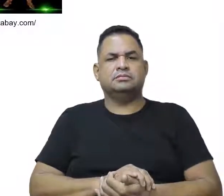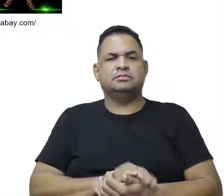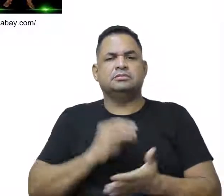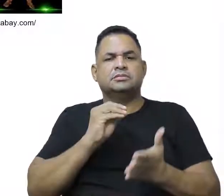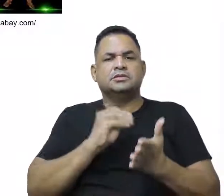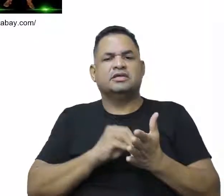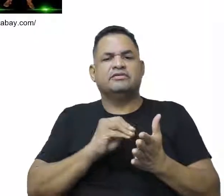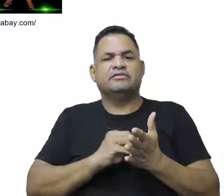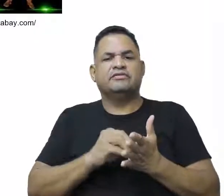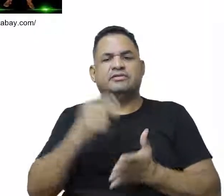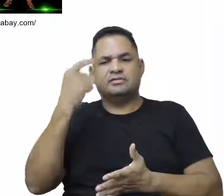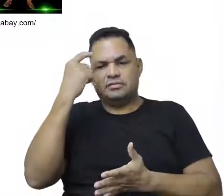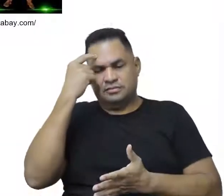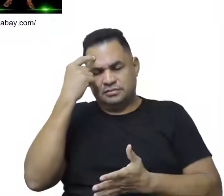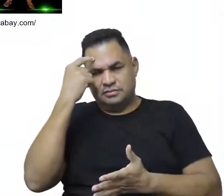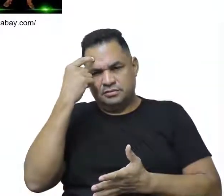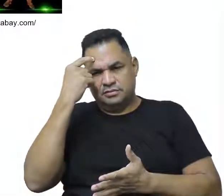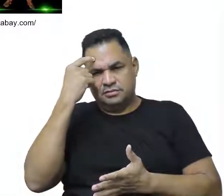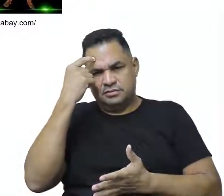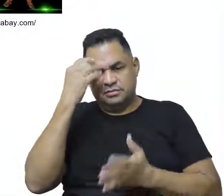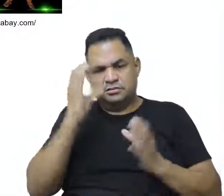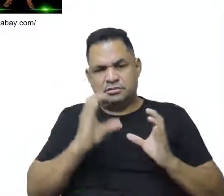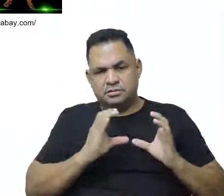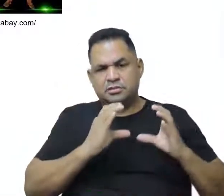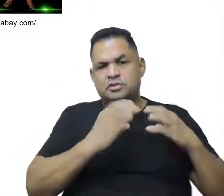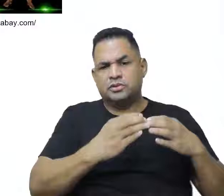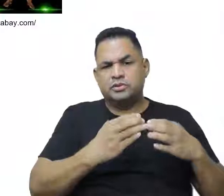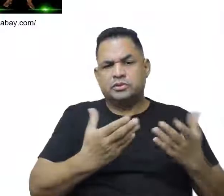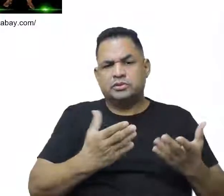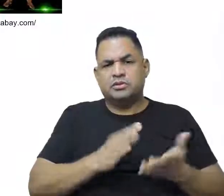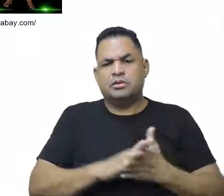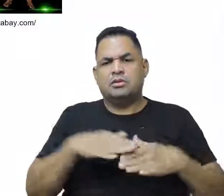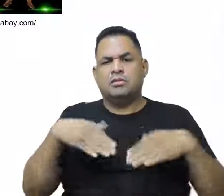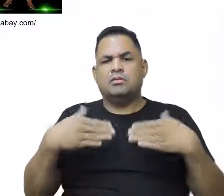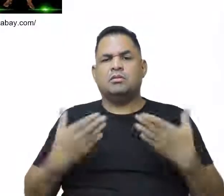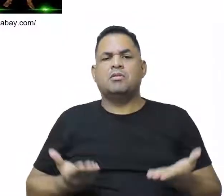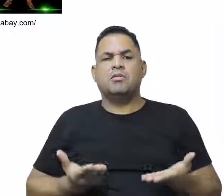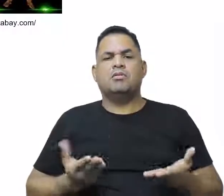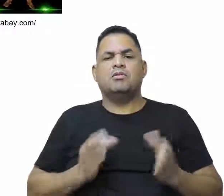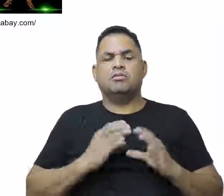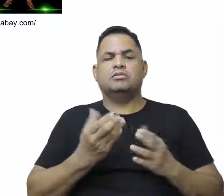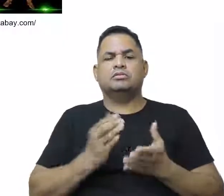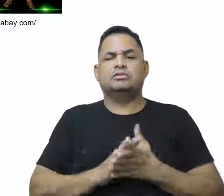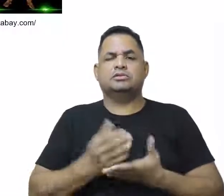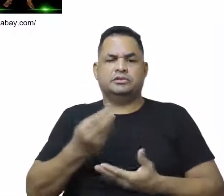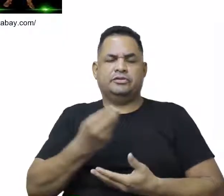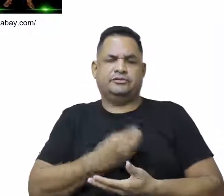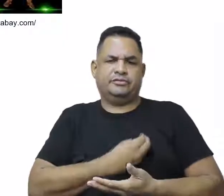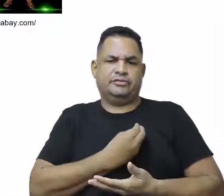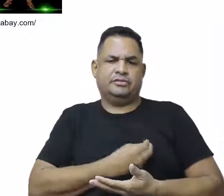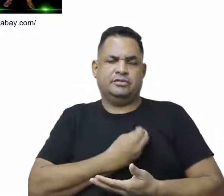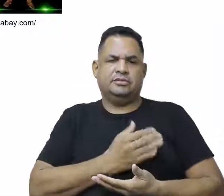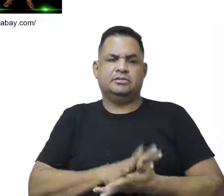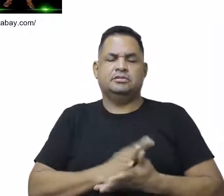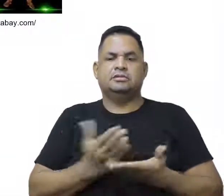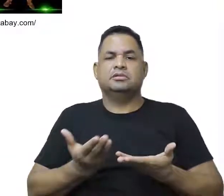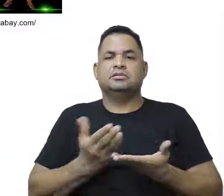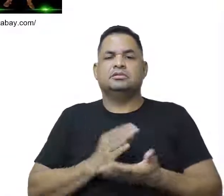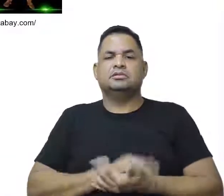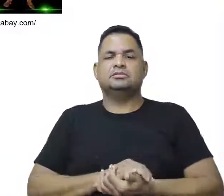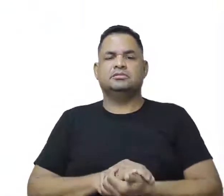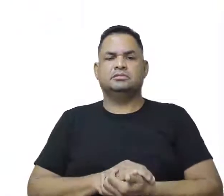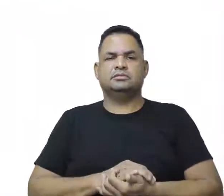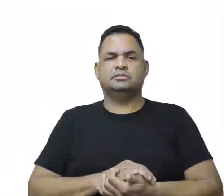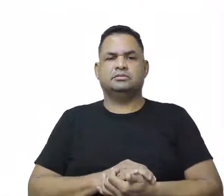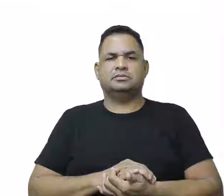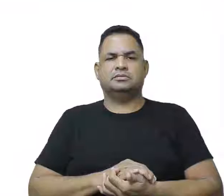de consciência, inclusive, de classe, né? De qual classe você pertence, a quem você está servindo